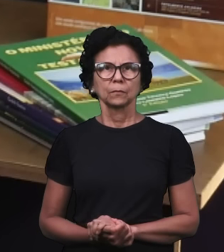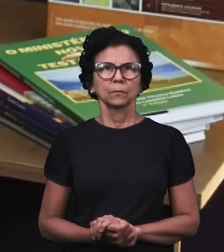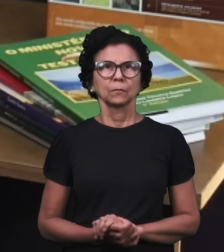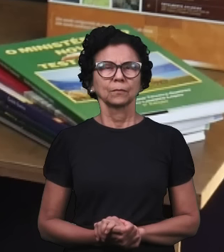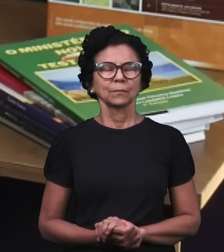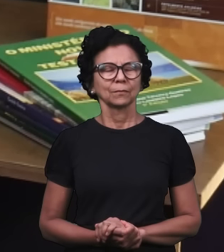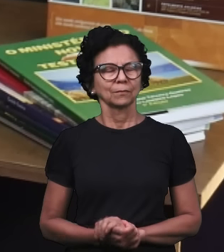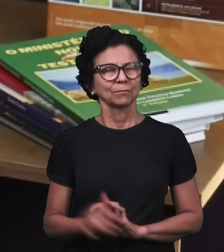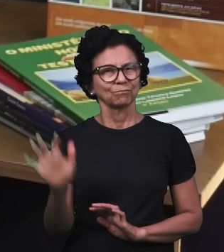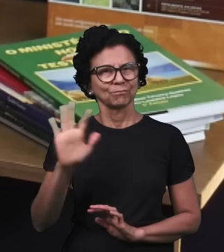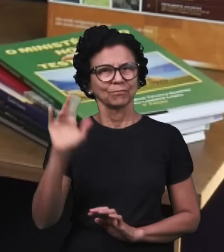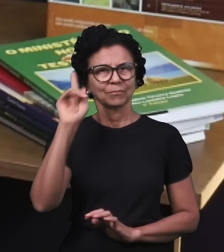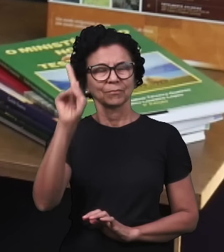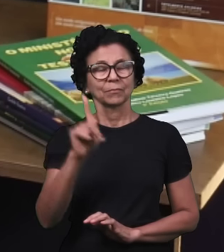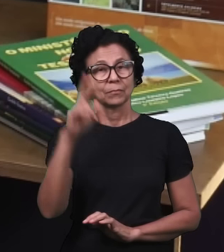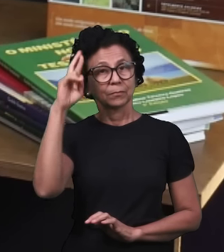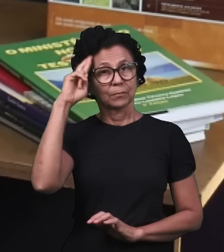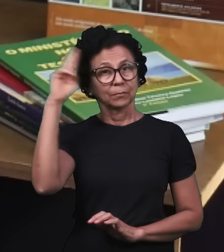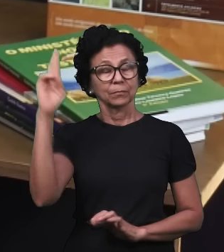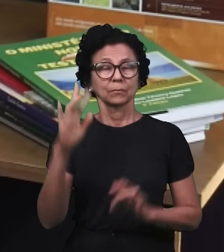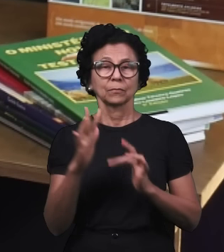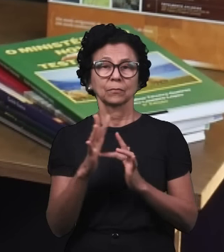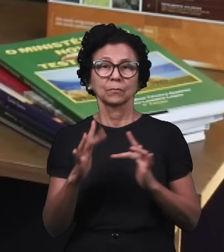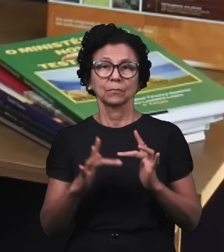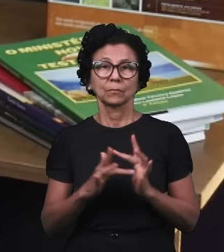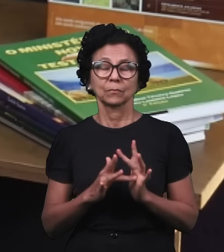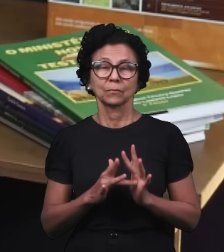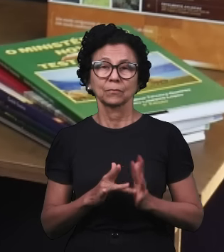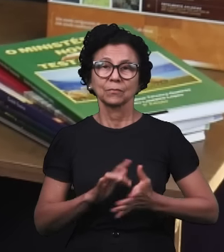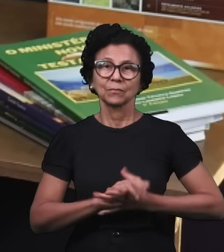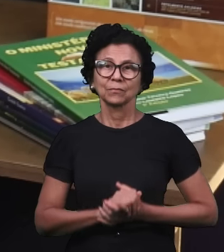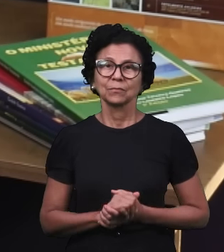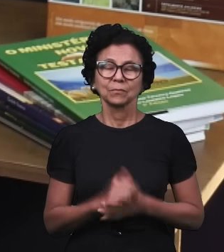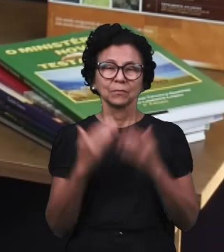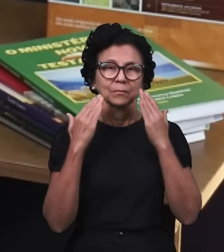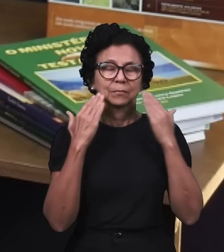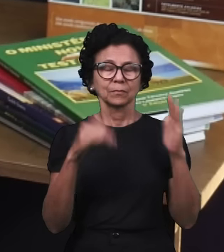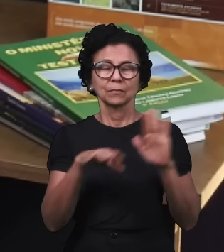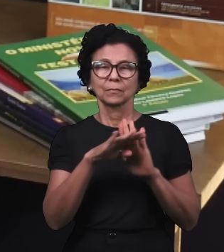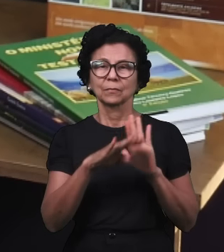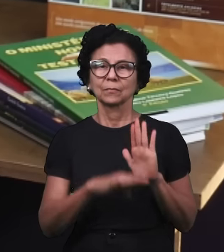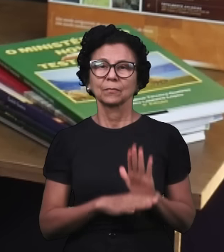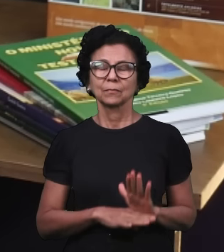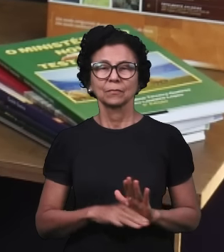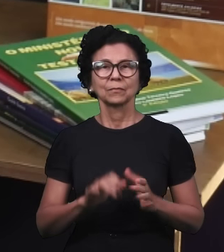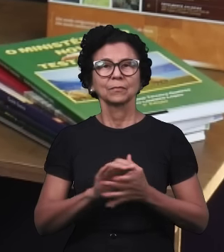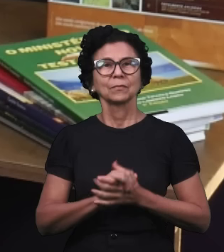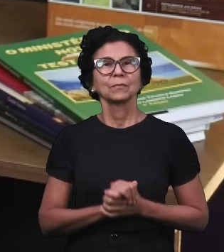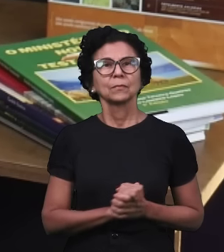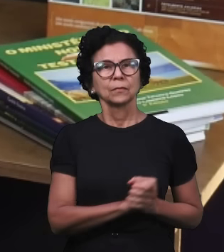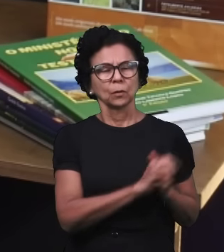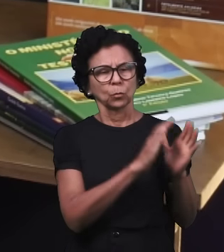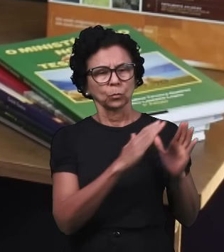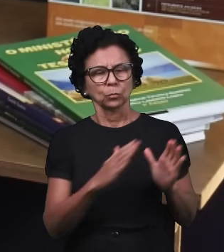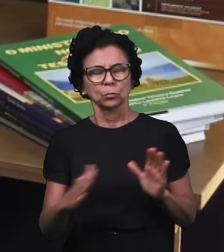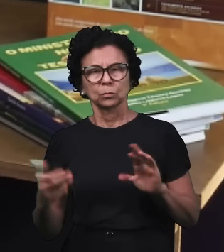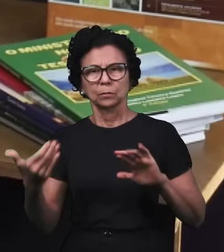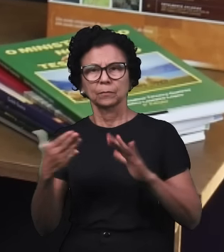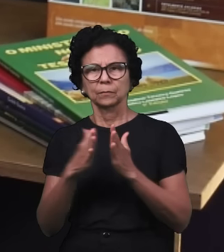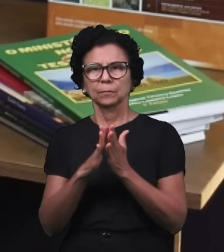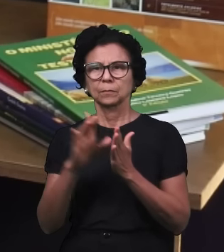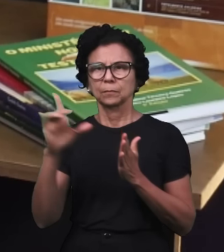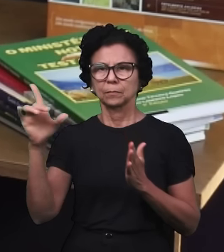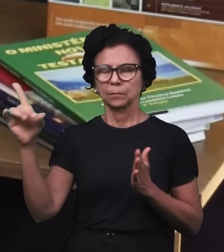Olá, a paz do Senhor Jesus. Nós estamos aqui com o nosso programa Cronologia Bíblica, Histórico e Profético da